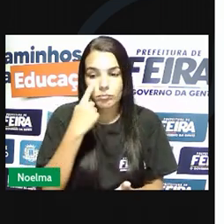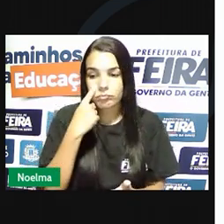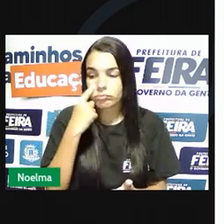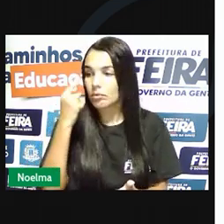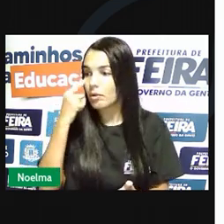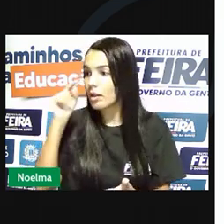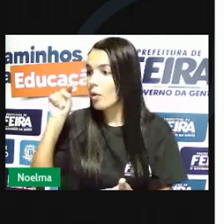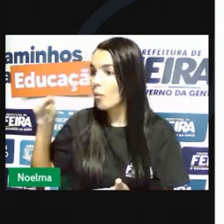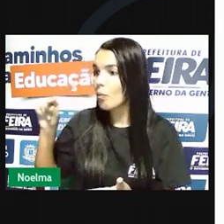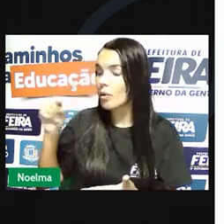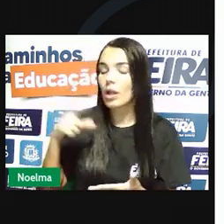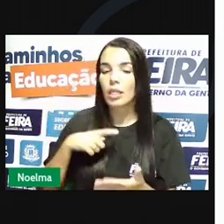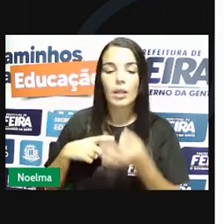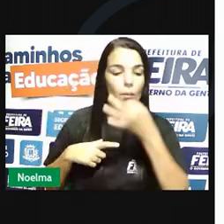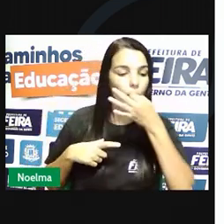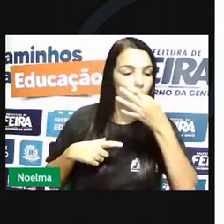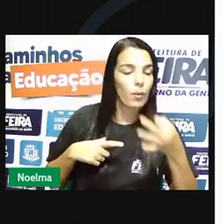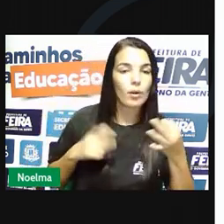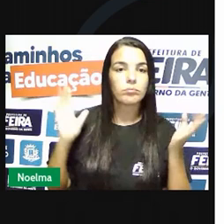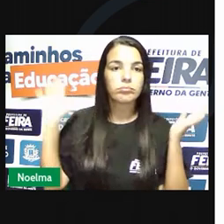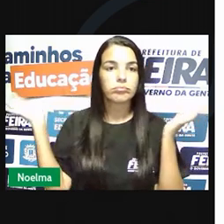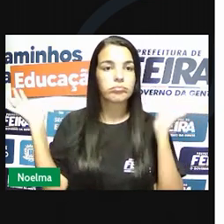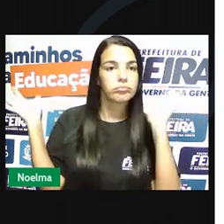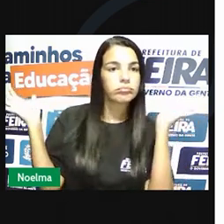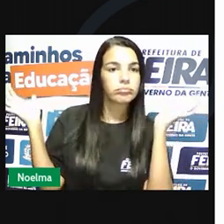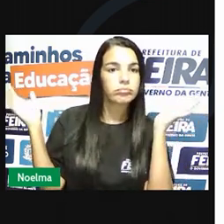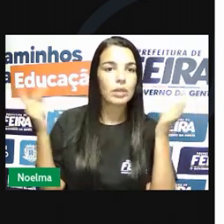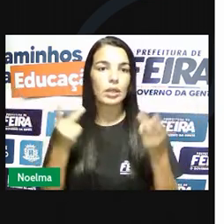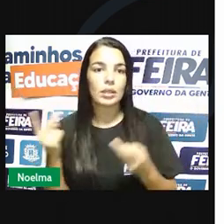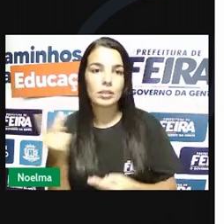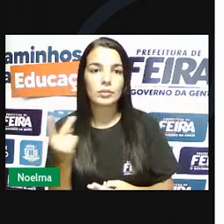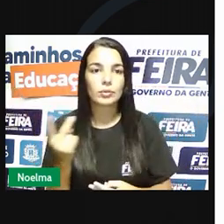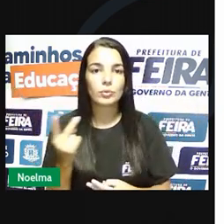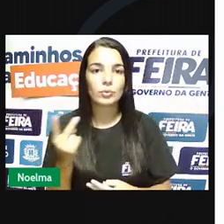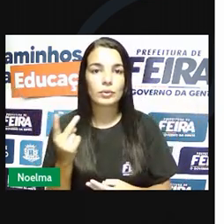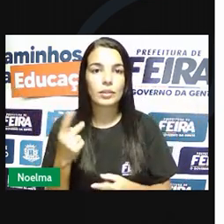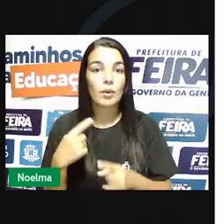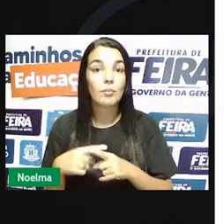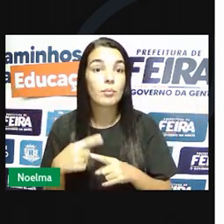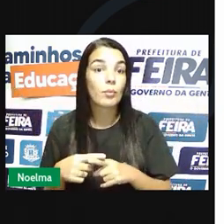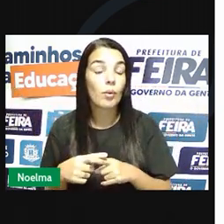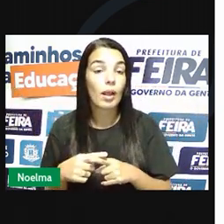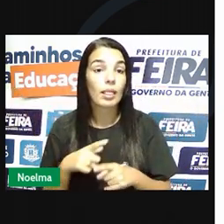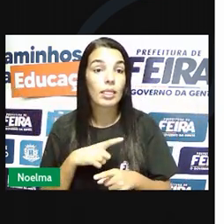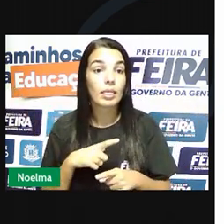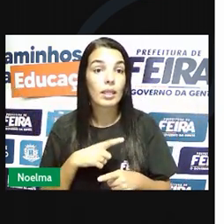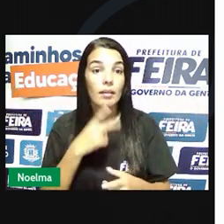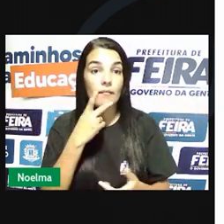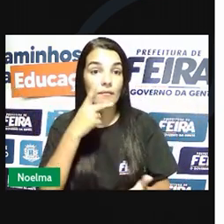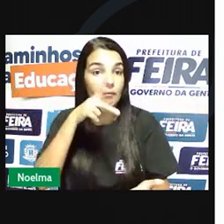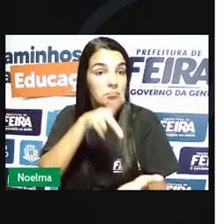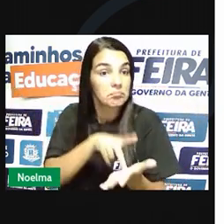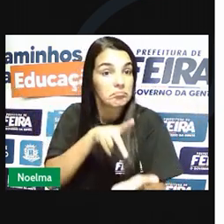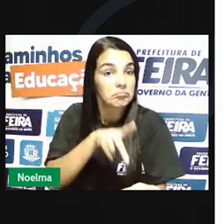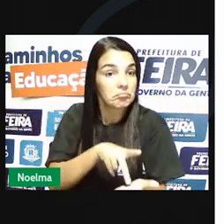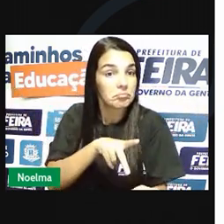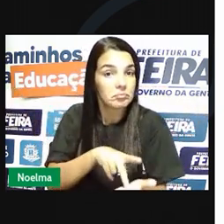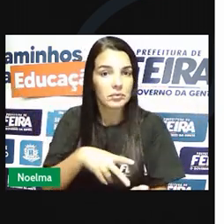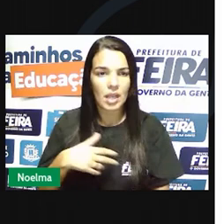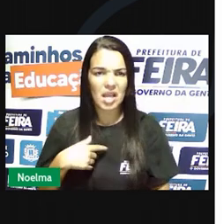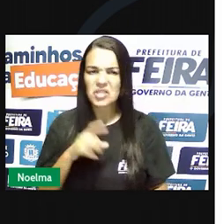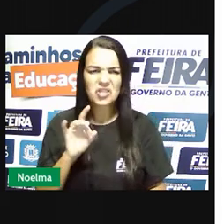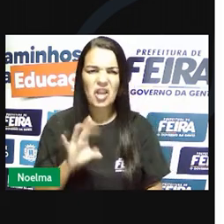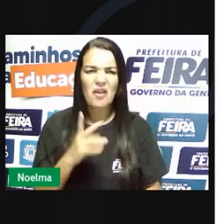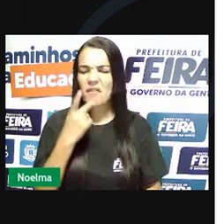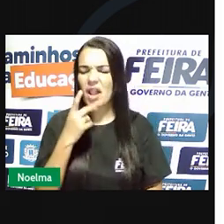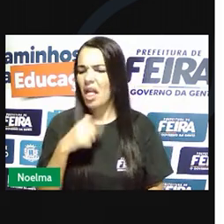tenho que ter um argumento que sustente o ponto de vista. Como assim sustente, professor? Que vai validar o teu ponto de vista. Não é só simplesmente dizer assim, ó, ah, eu